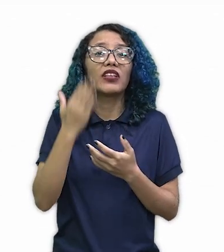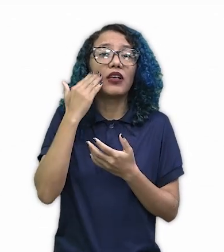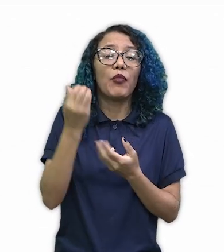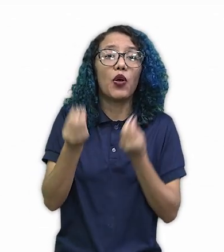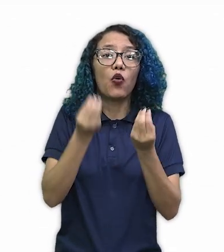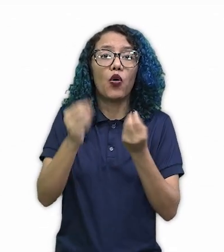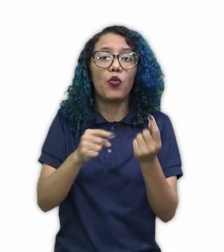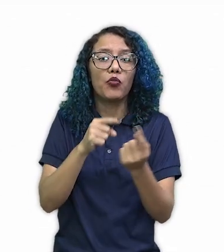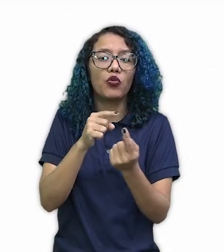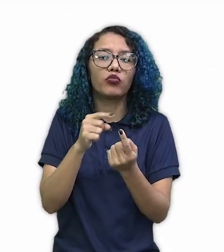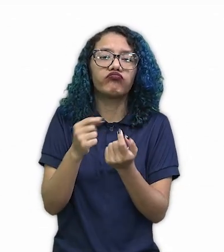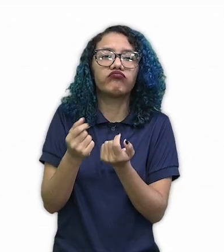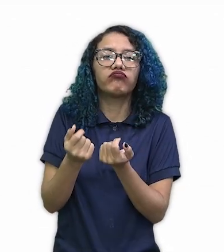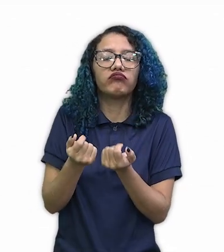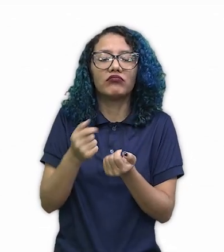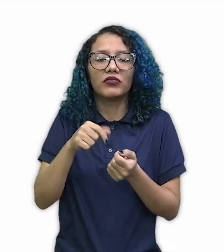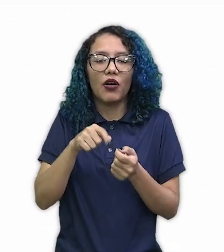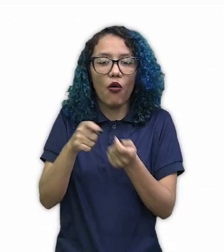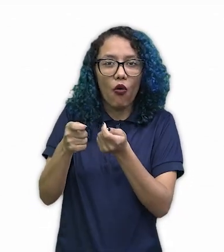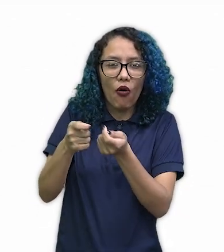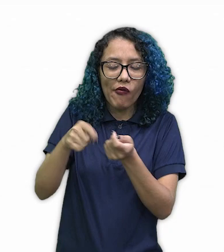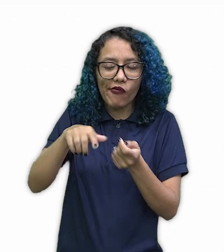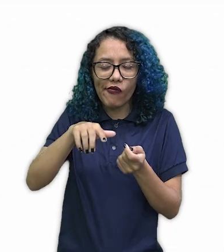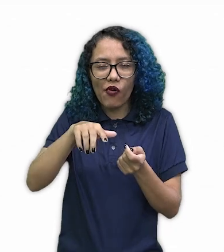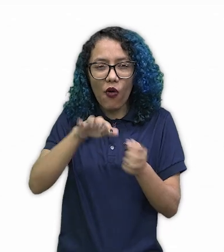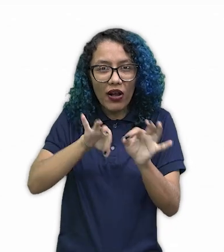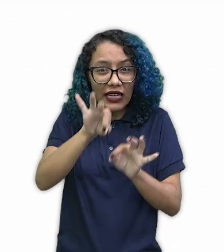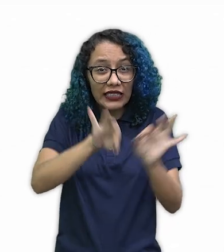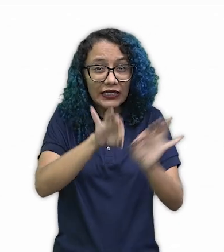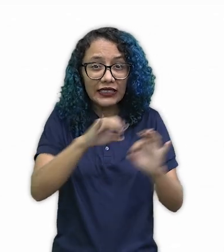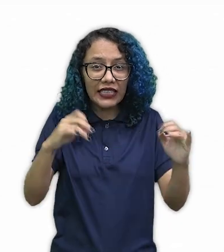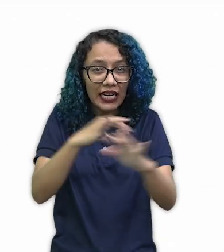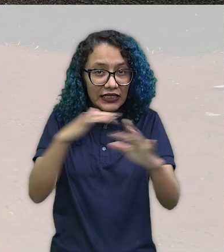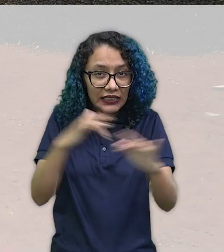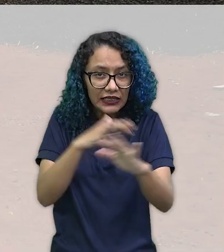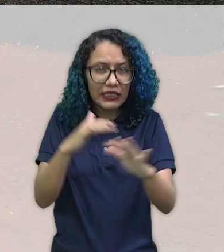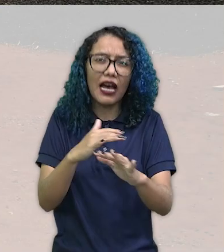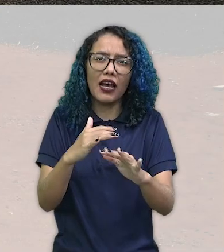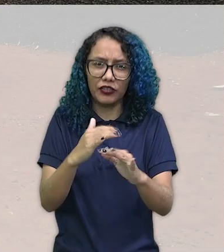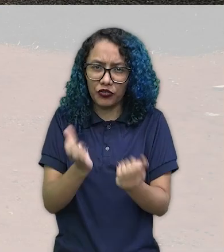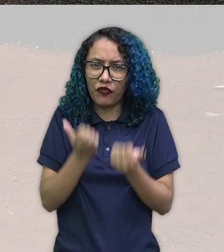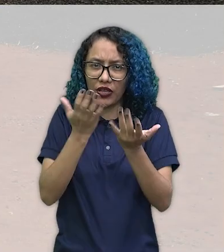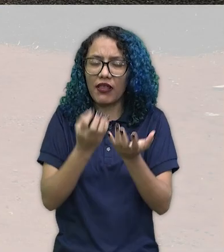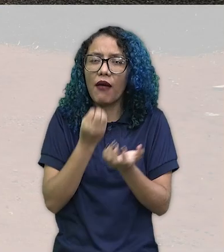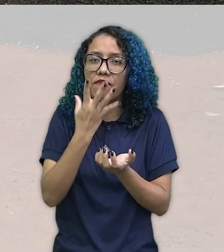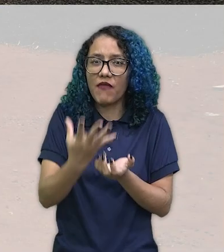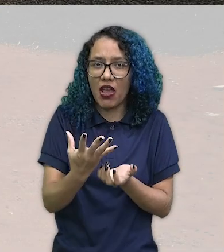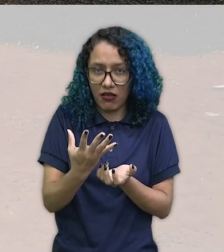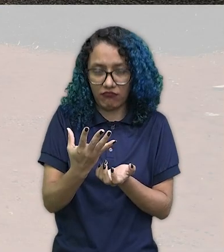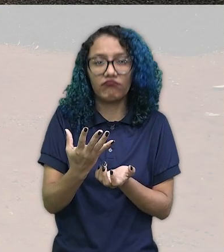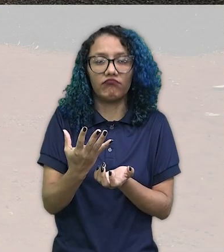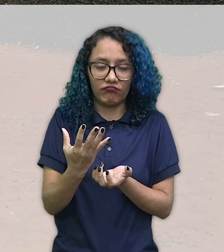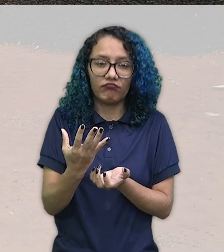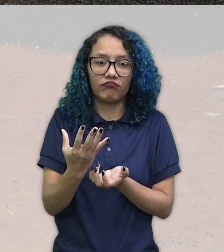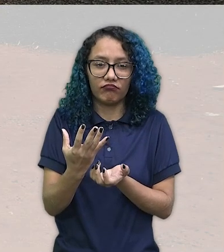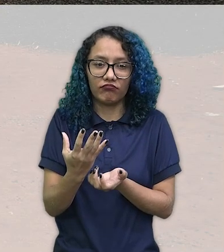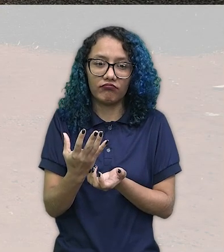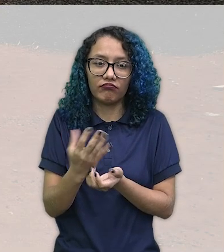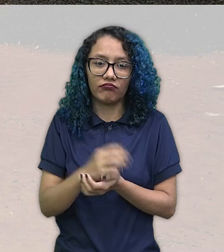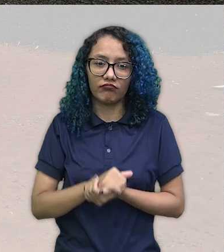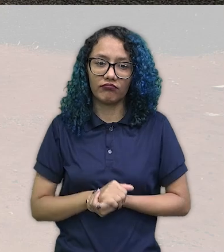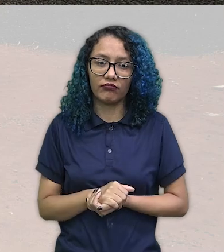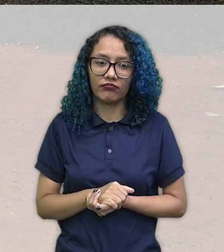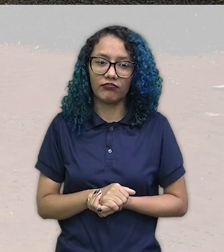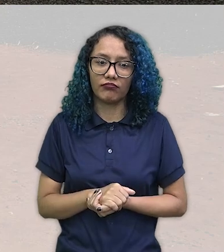da cidade, governar todos os cidadãos que fazem parte daquela cidade aí. É essa a ideia central, tá